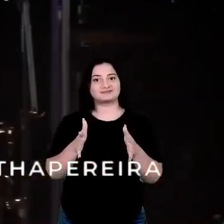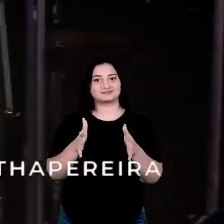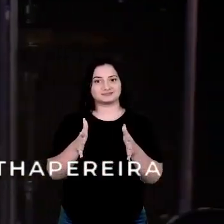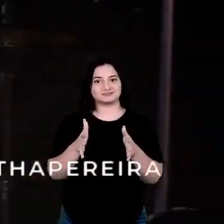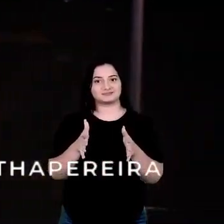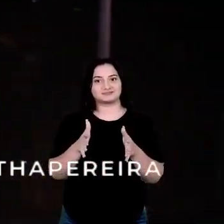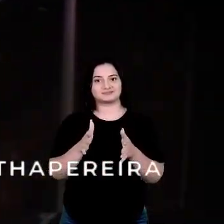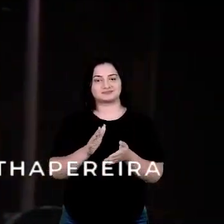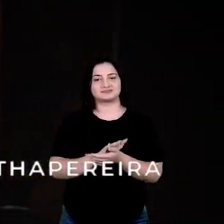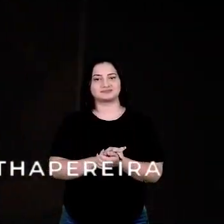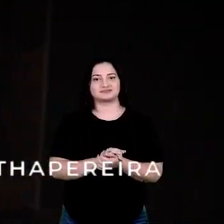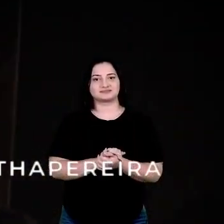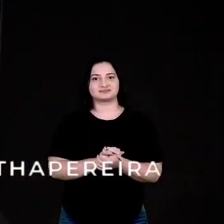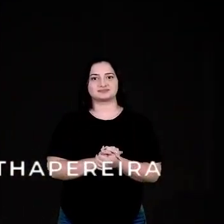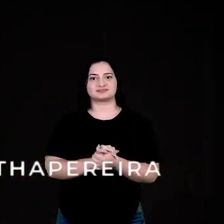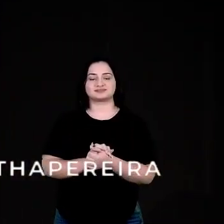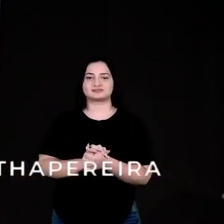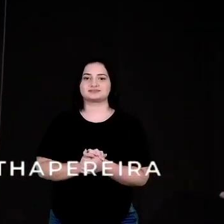através de um passo,